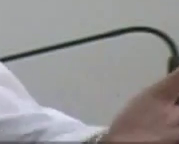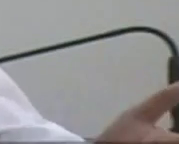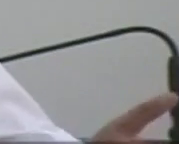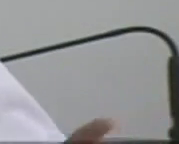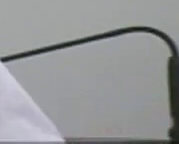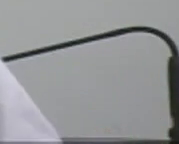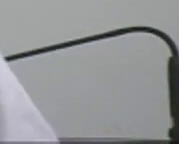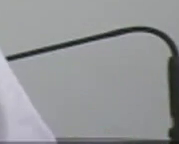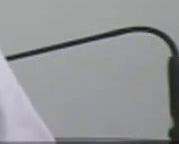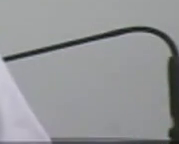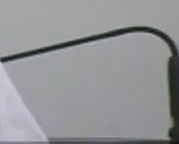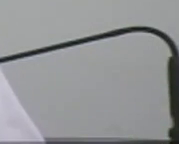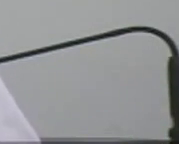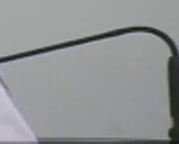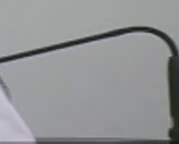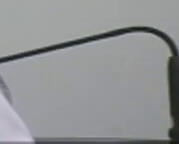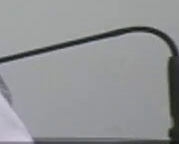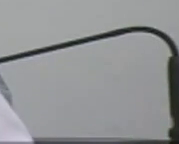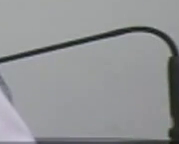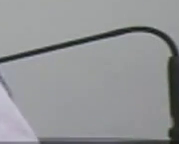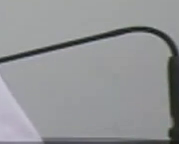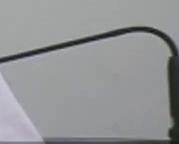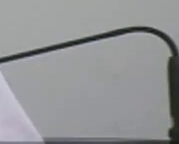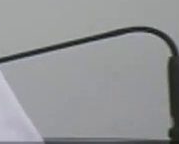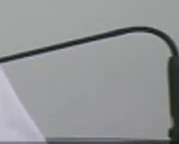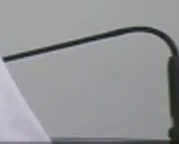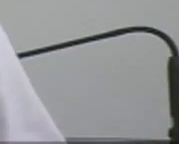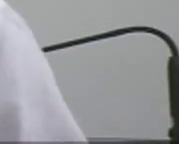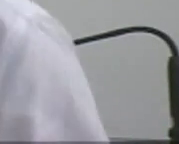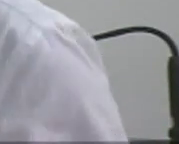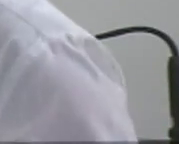fiquei sabendo disso aí, o pessoal da